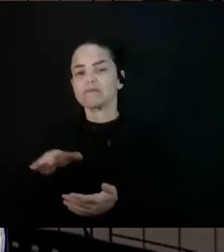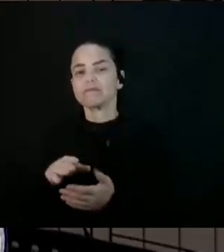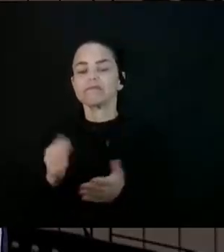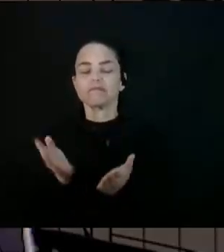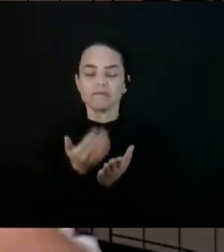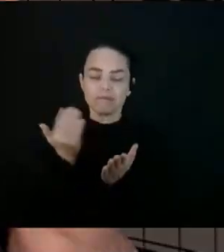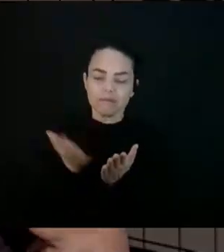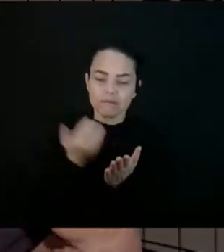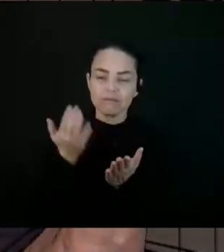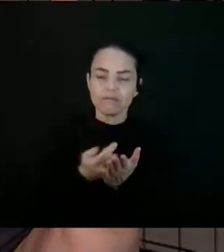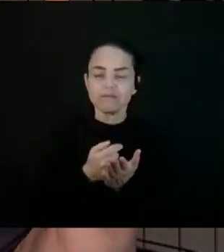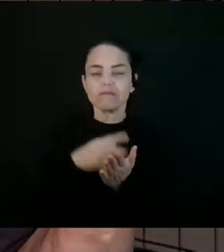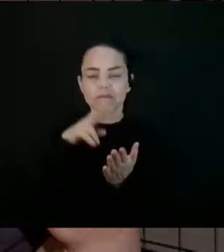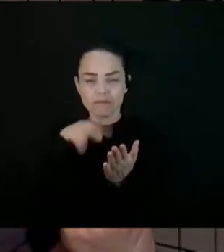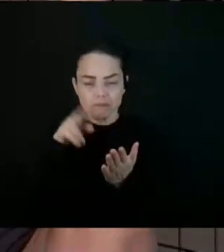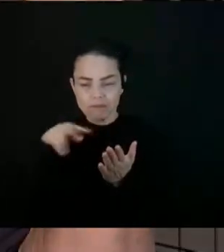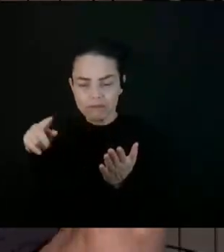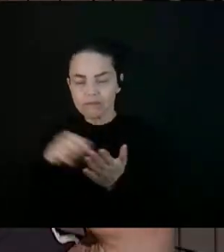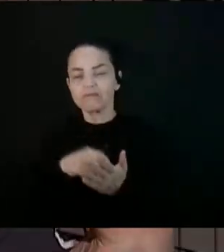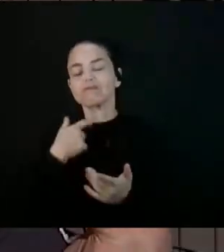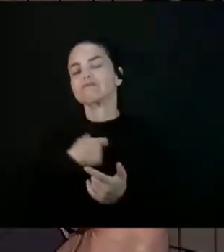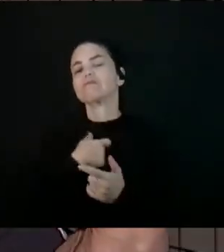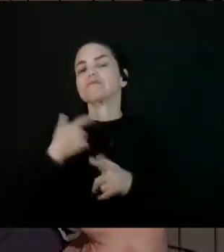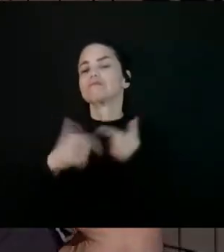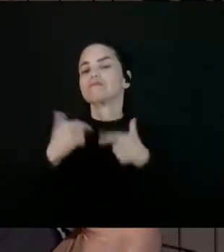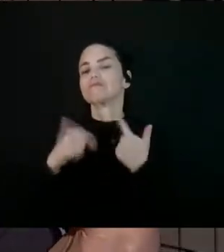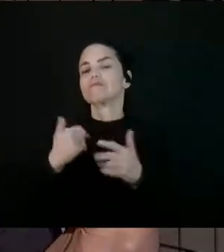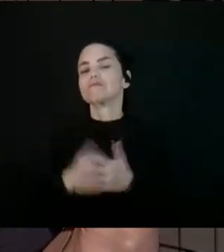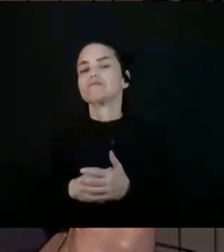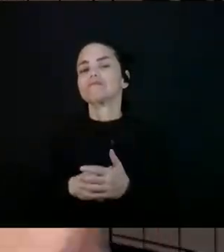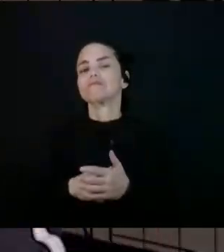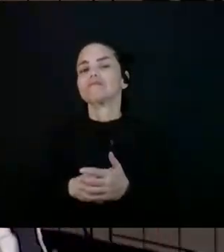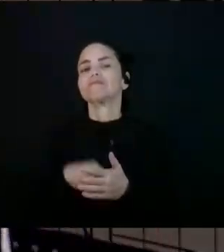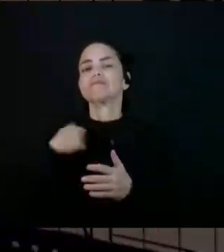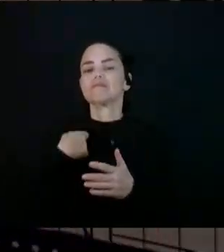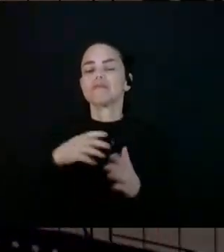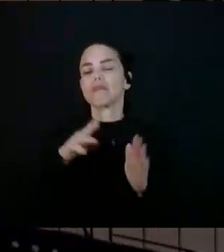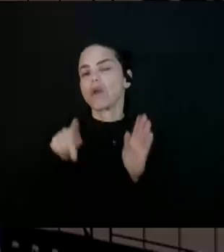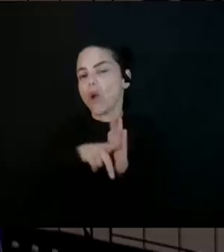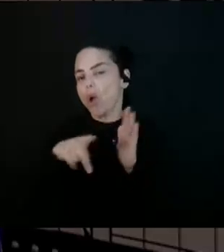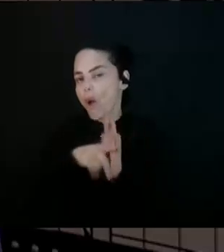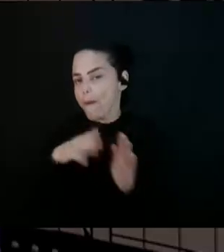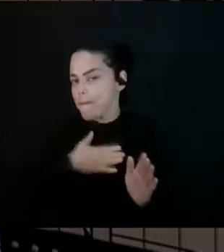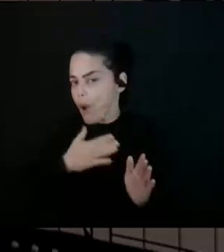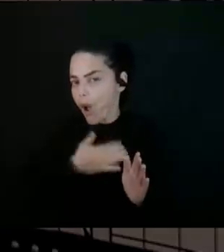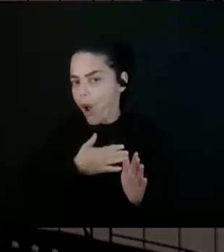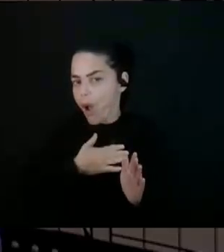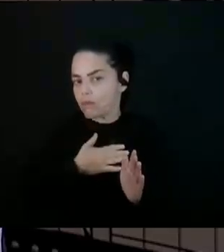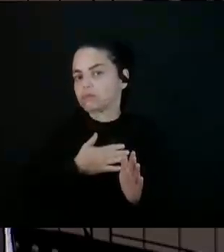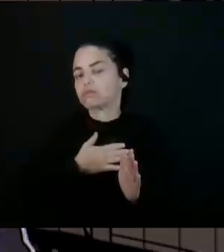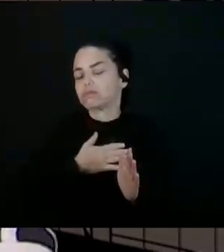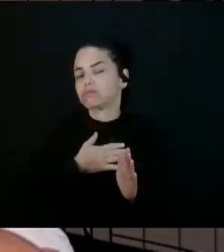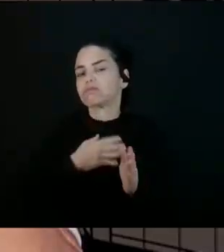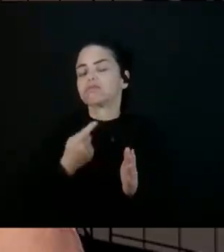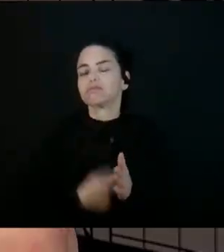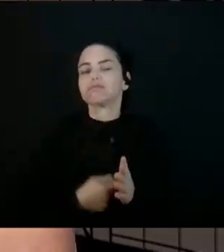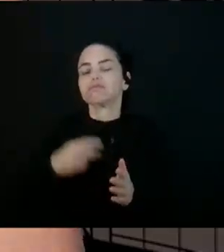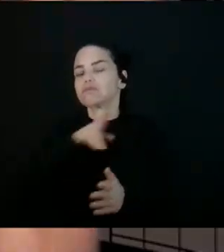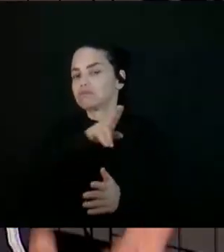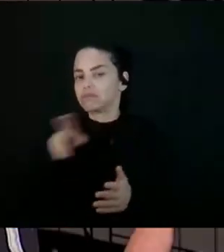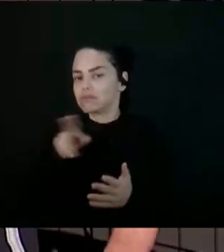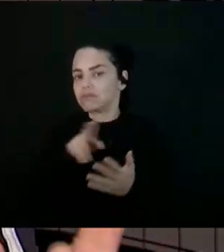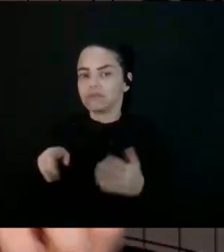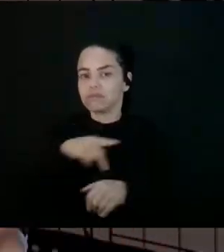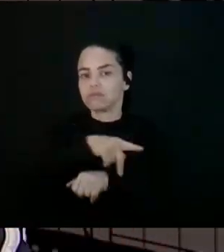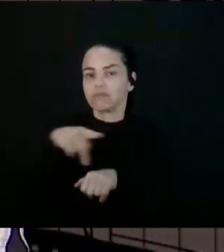a leitura. E aí eu vou estar trabalhando na sala substantivo próprio. E aí faz sentido, são os nomes dos países,